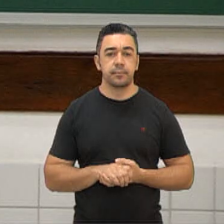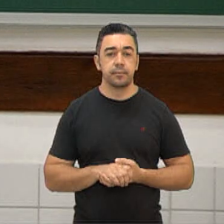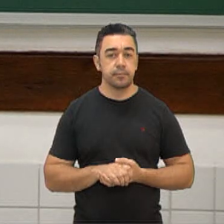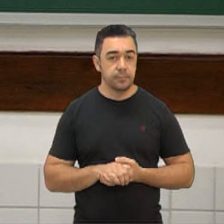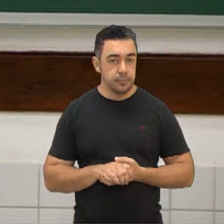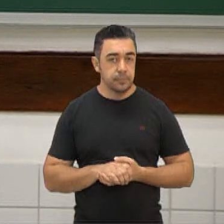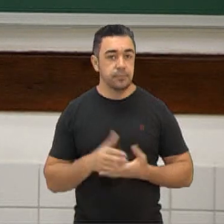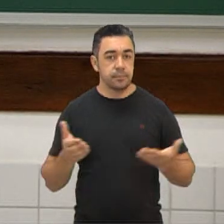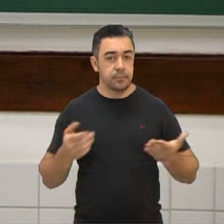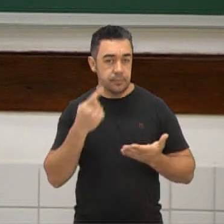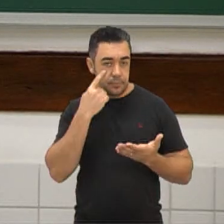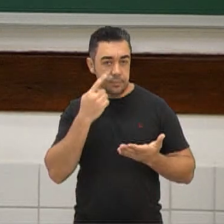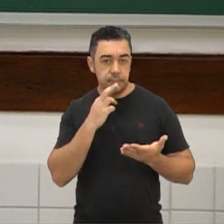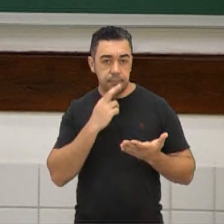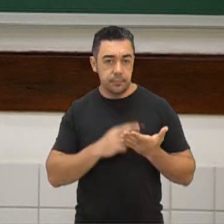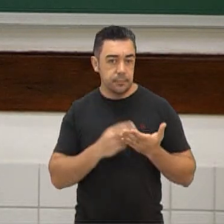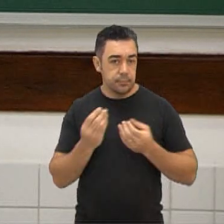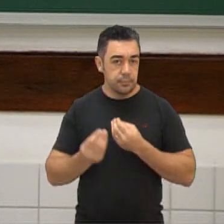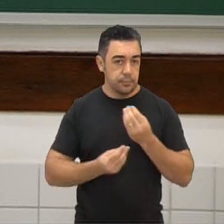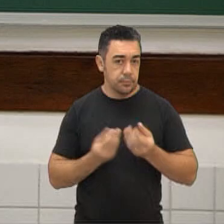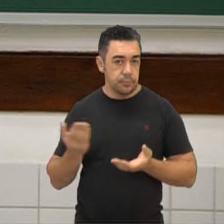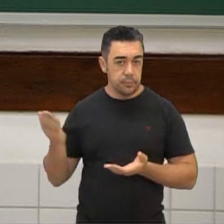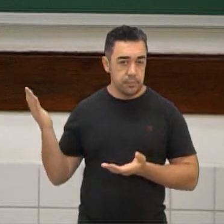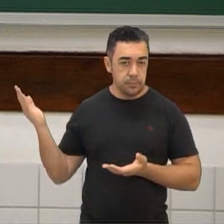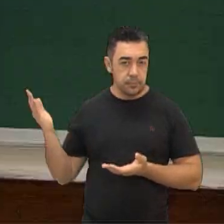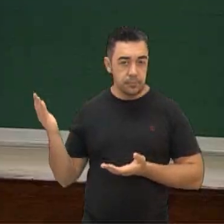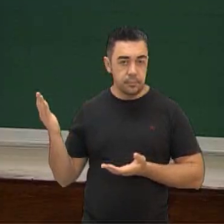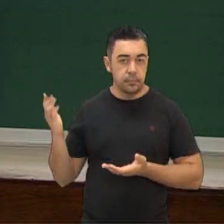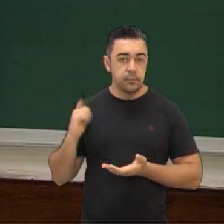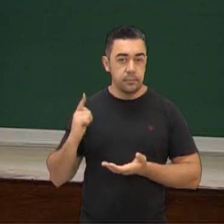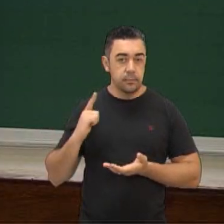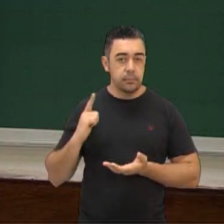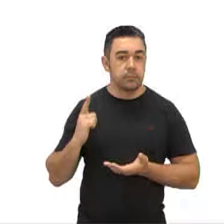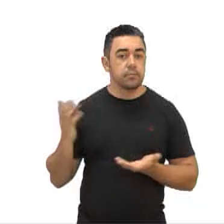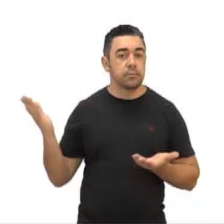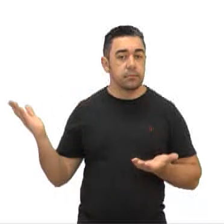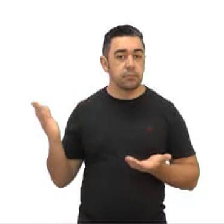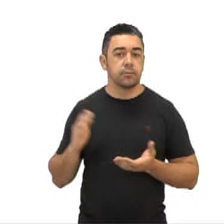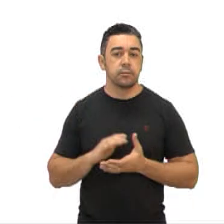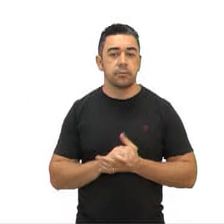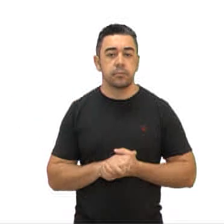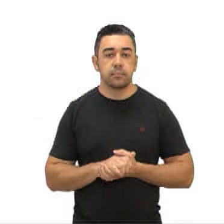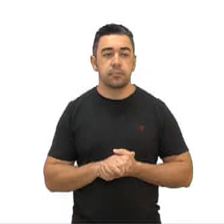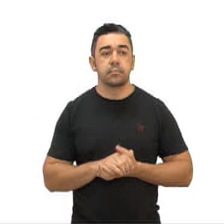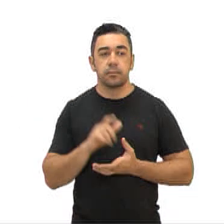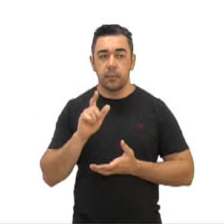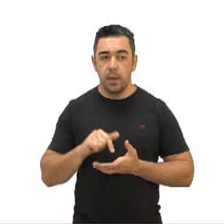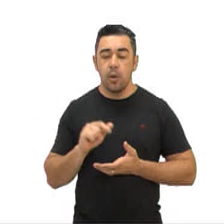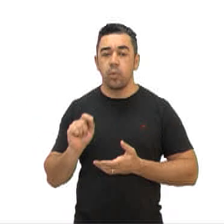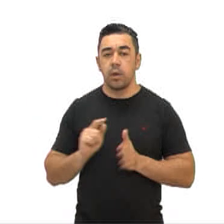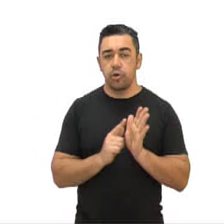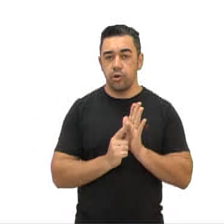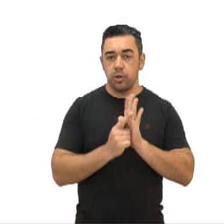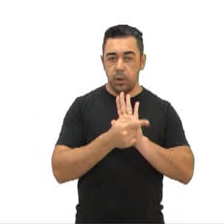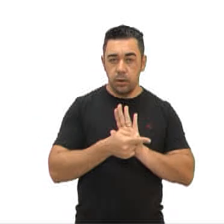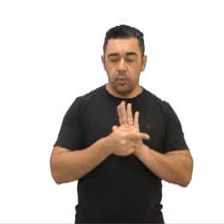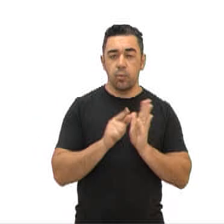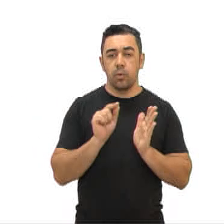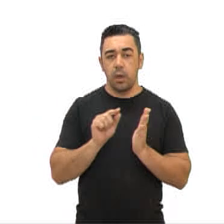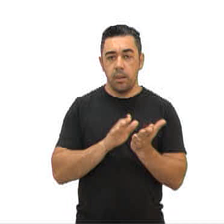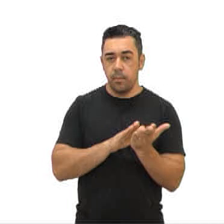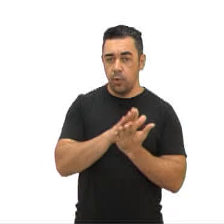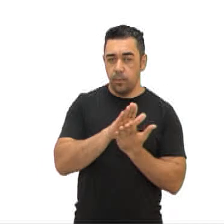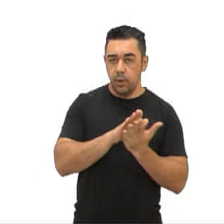A ver, entonces, chicos, ¿cómo se quedó ahí tu quiz? El titular es un género publicado en